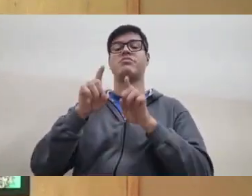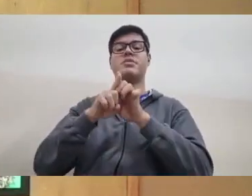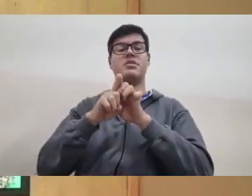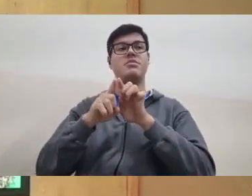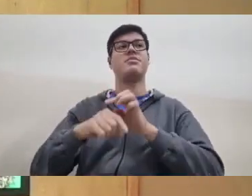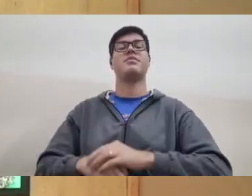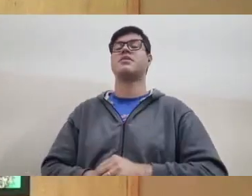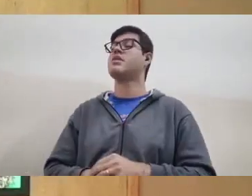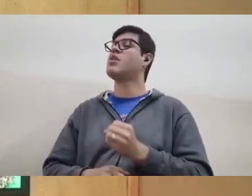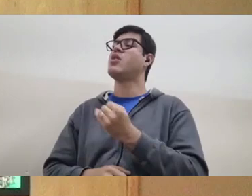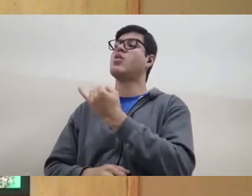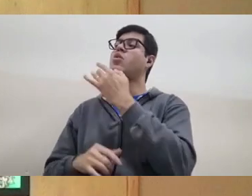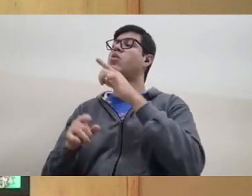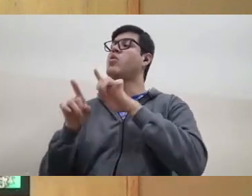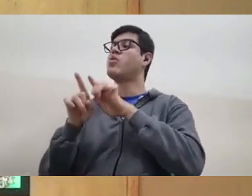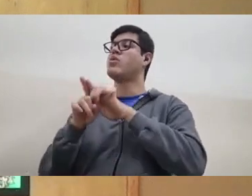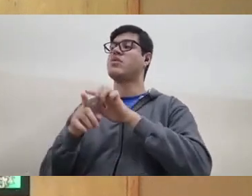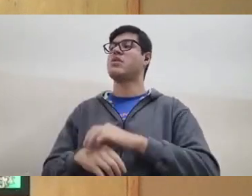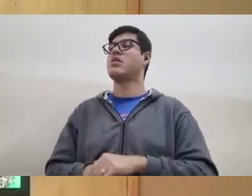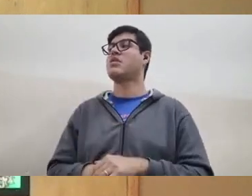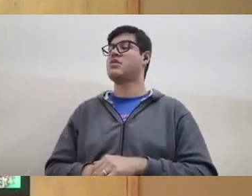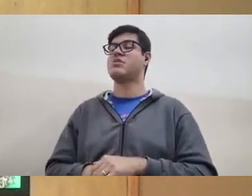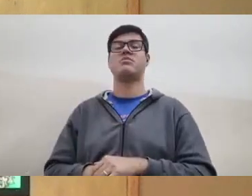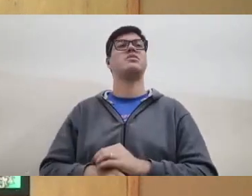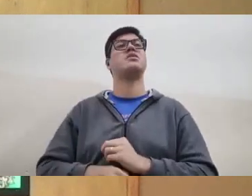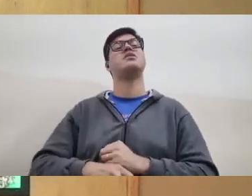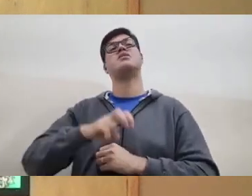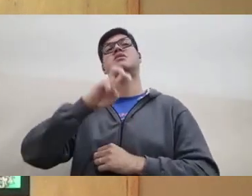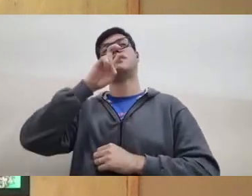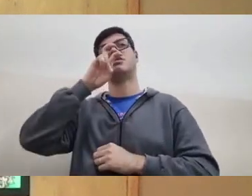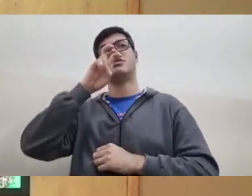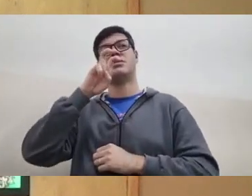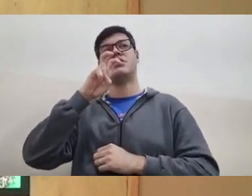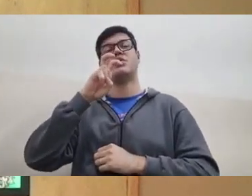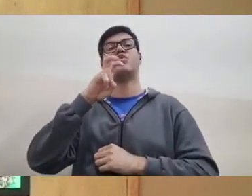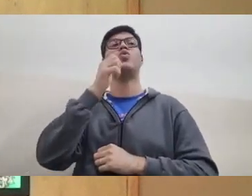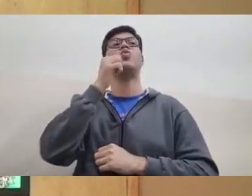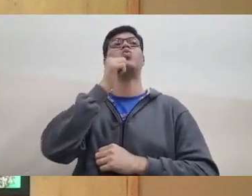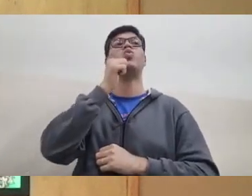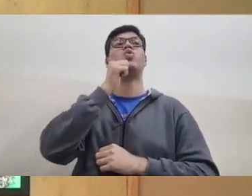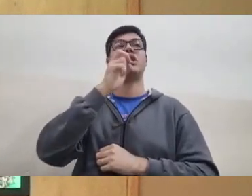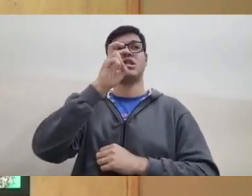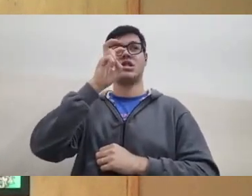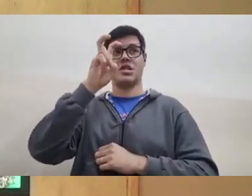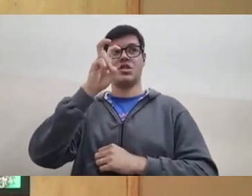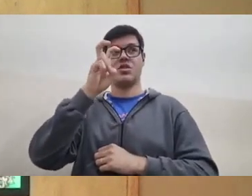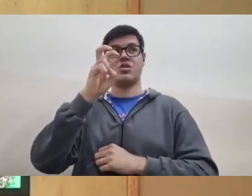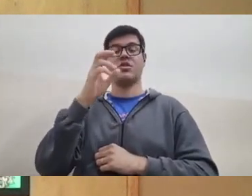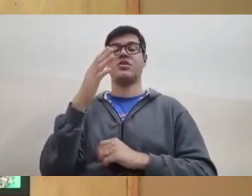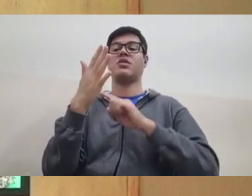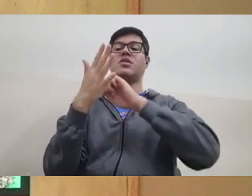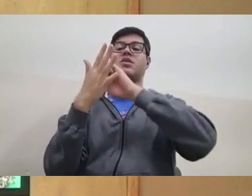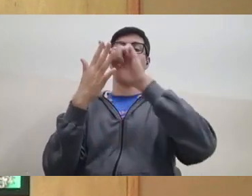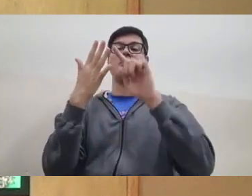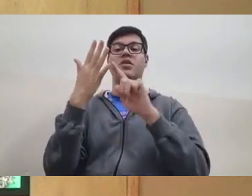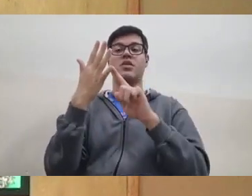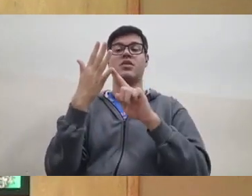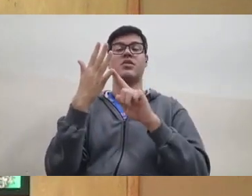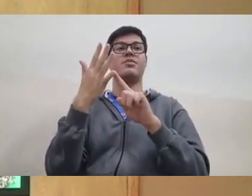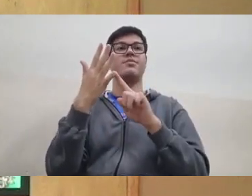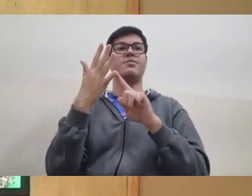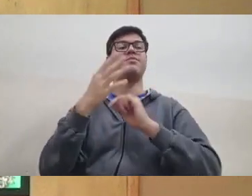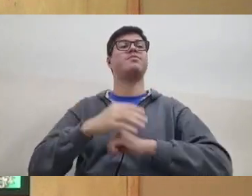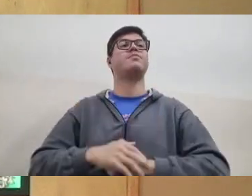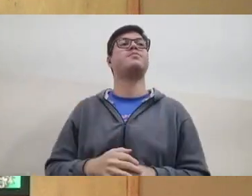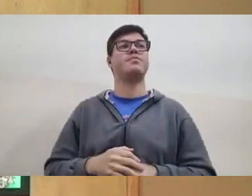Arara você tem mais quantos minha irmã eu sou caçula meu irmão minha irmã e